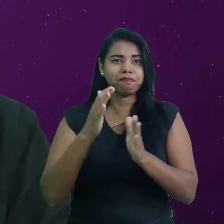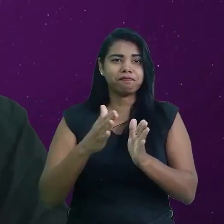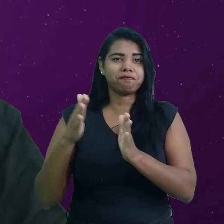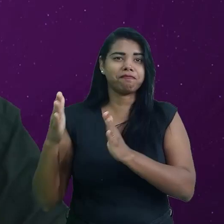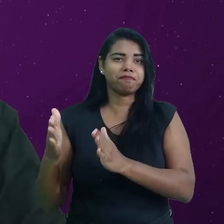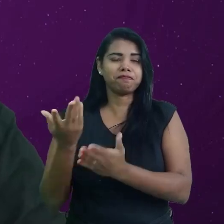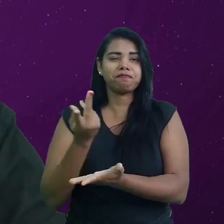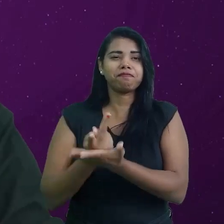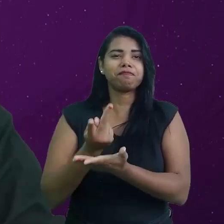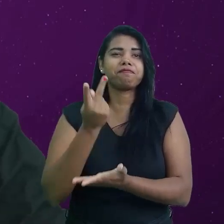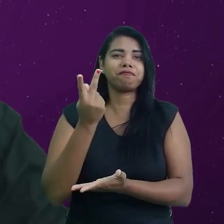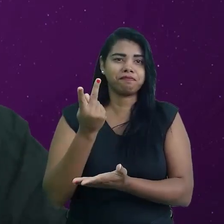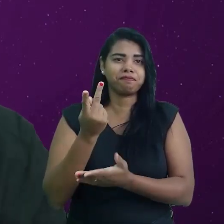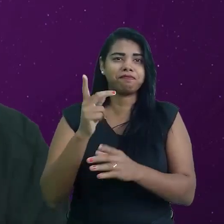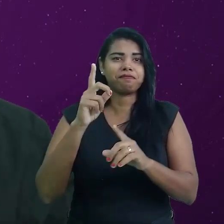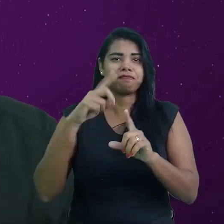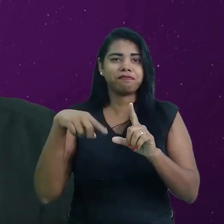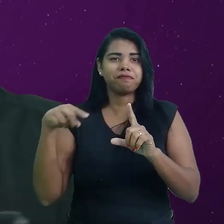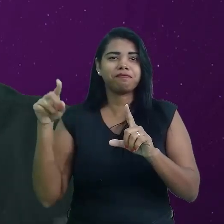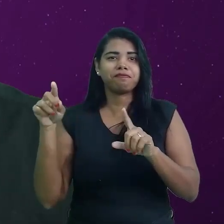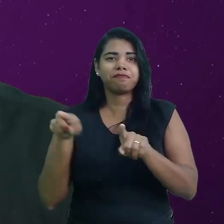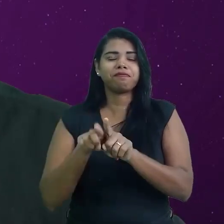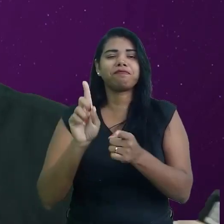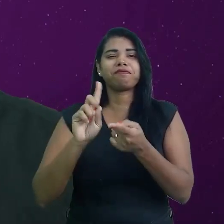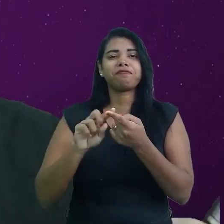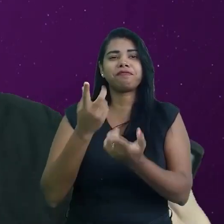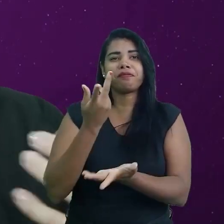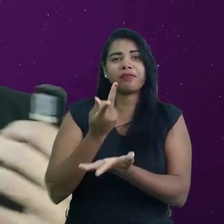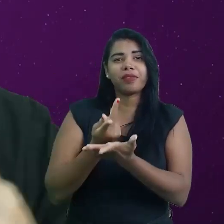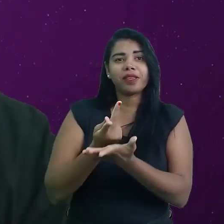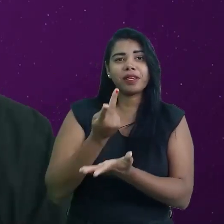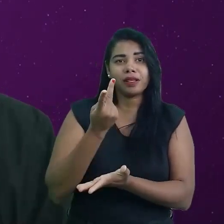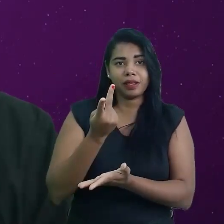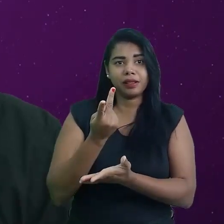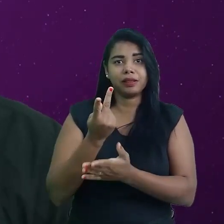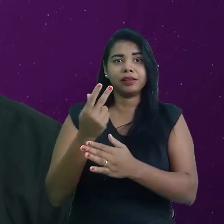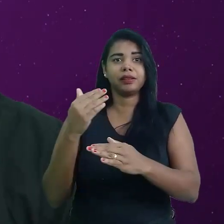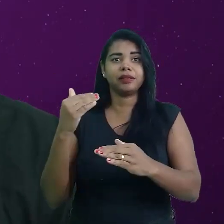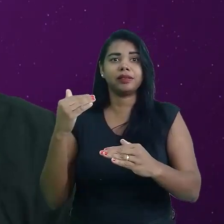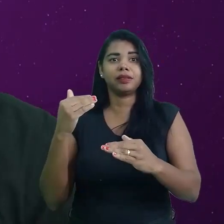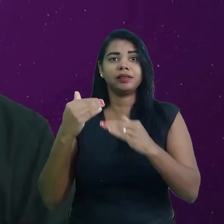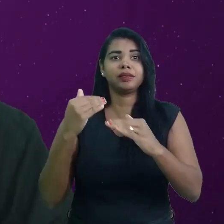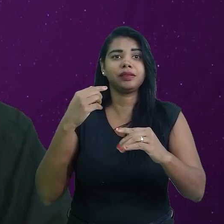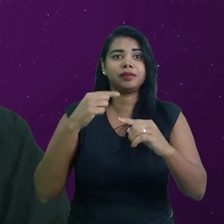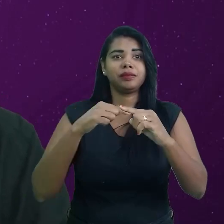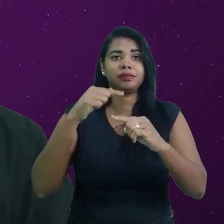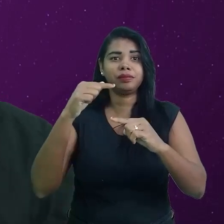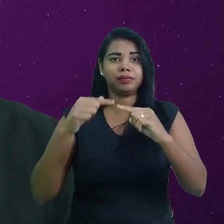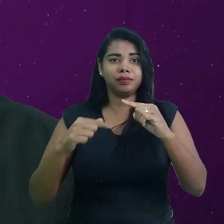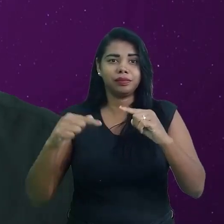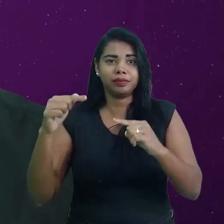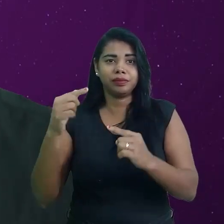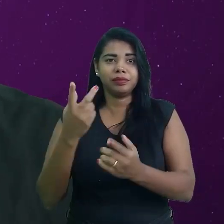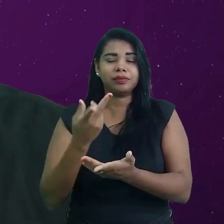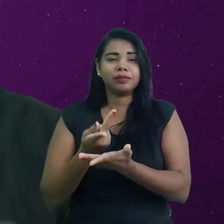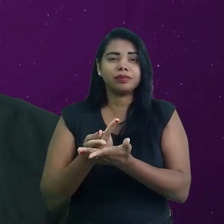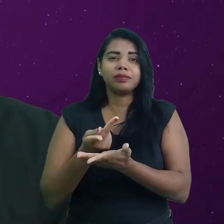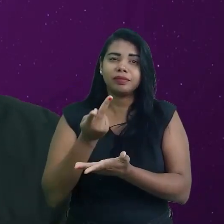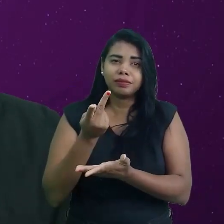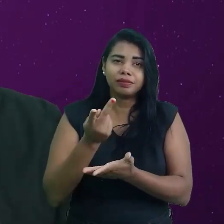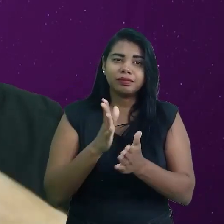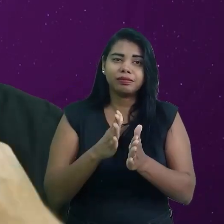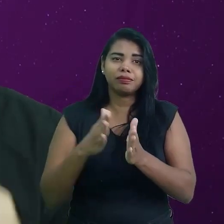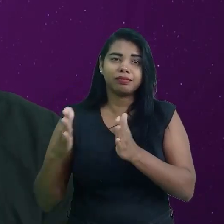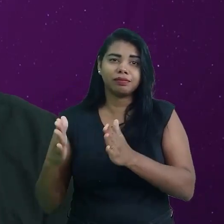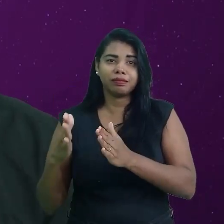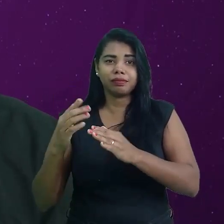a forma como essa onda vai ser produzida. O que acontece quando há uma colisão entre ondas, pode acontecer que essas fases